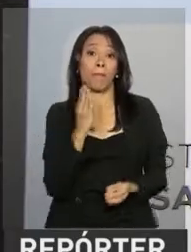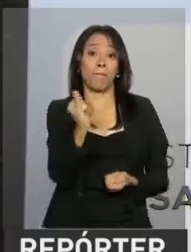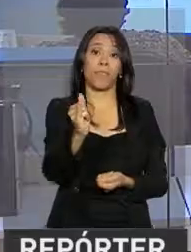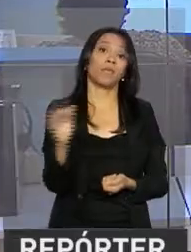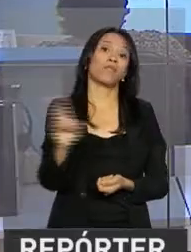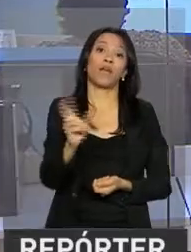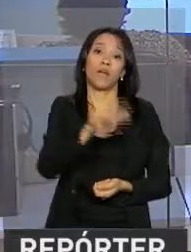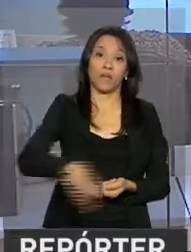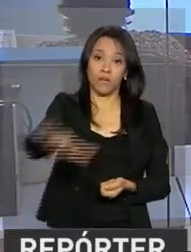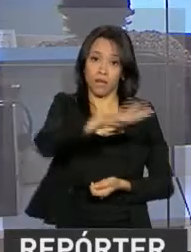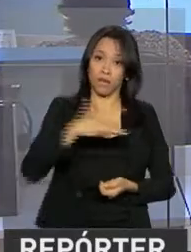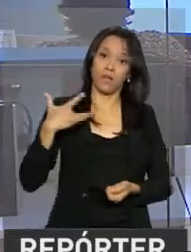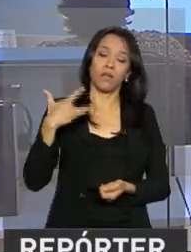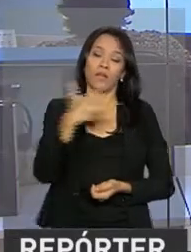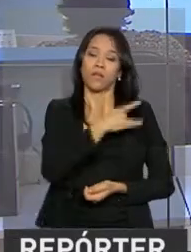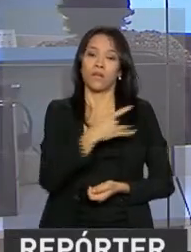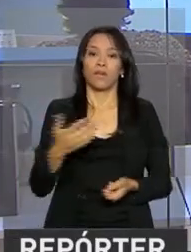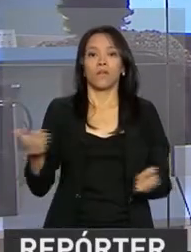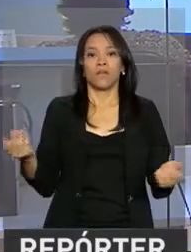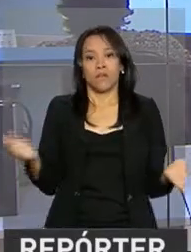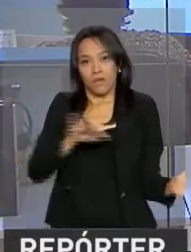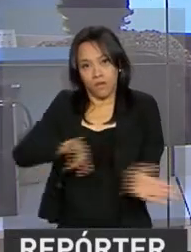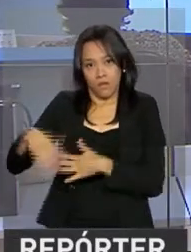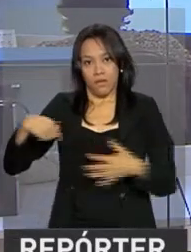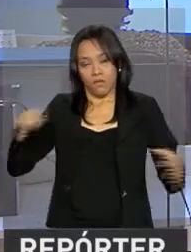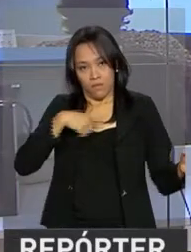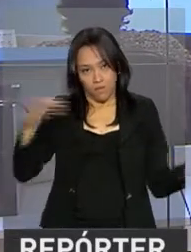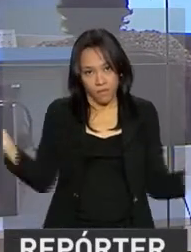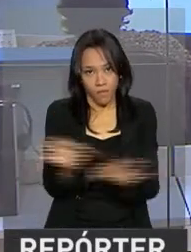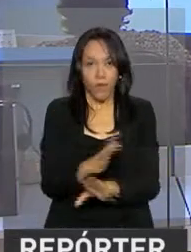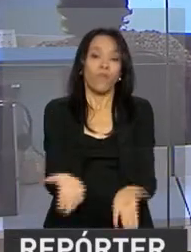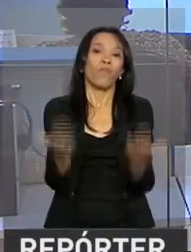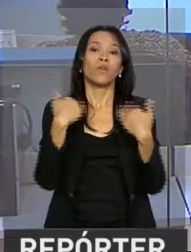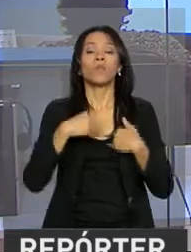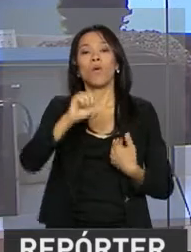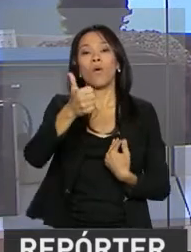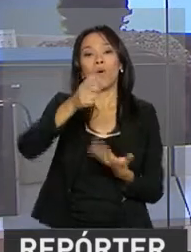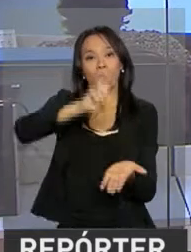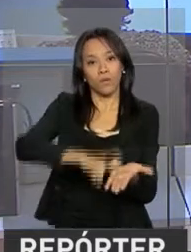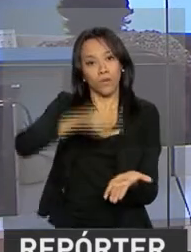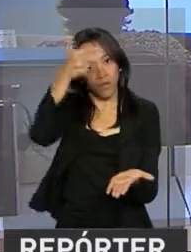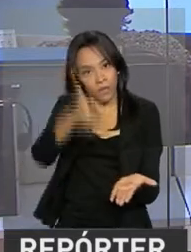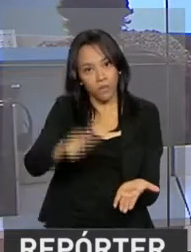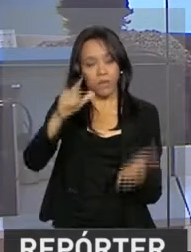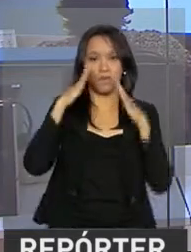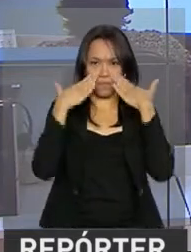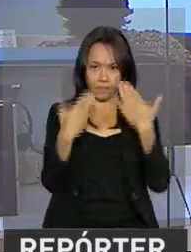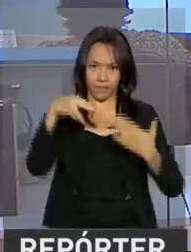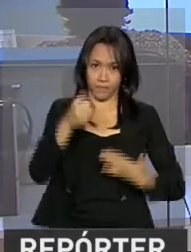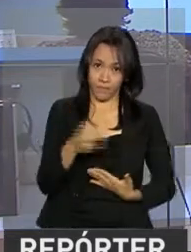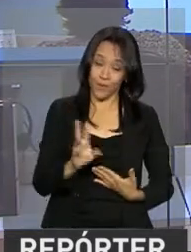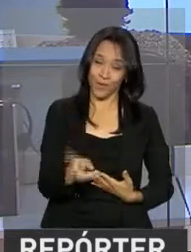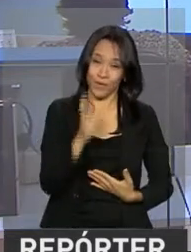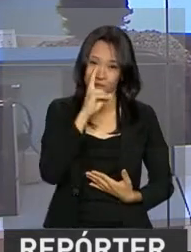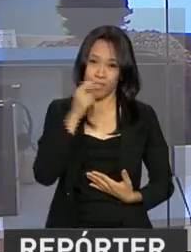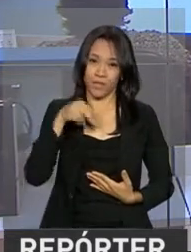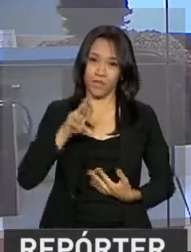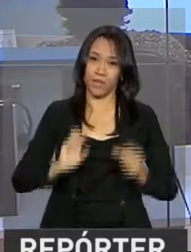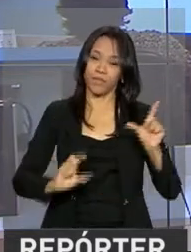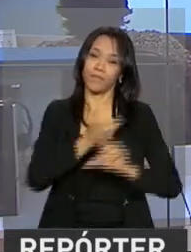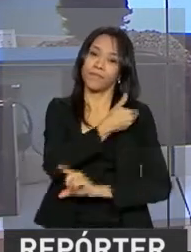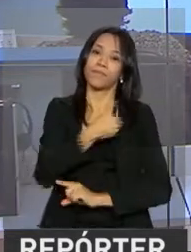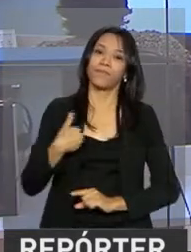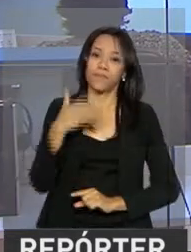saúde nós ficamos por aqui voltamos às 11 da manhã na próxima edição do repórter nbr continue com a gente na nbr